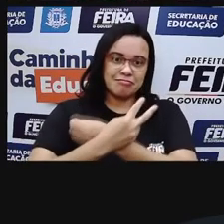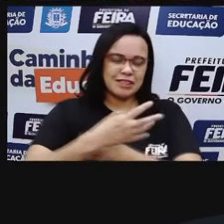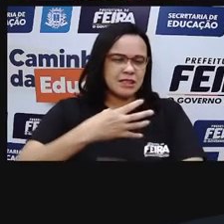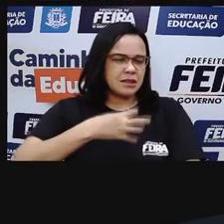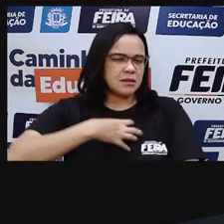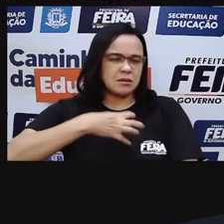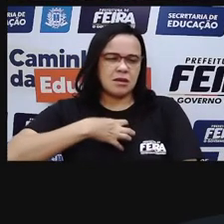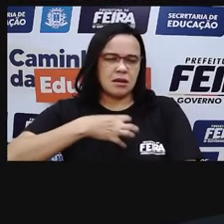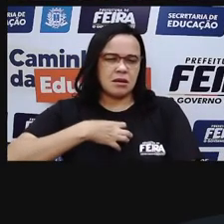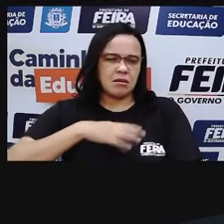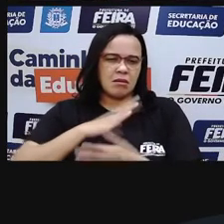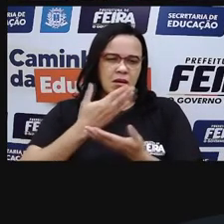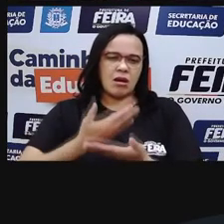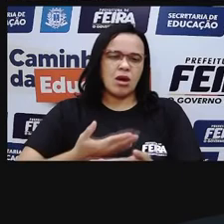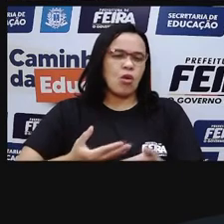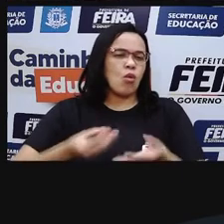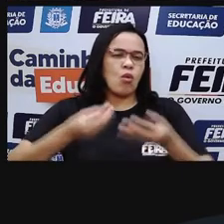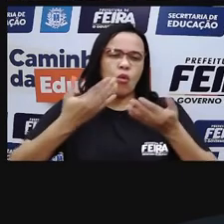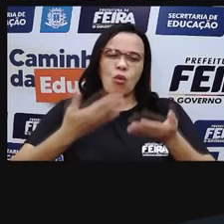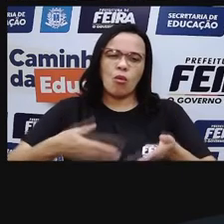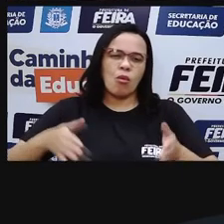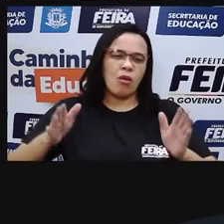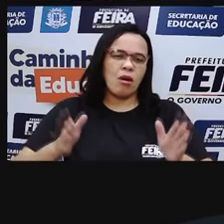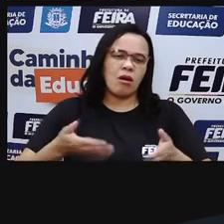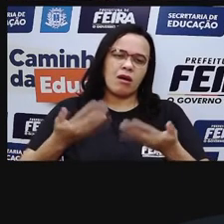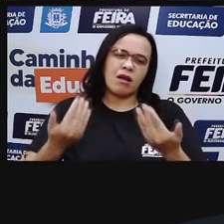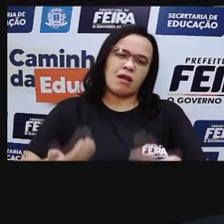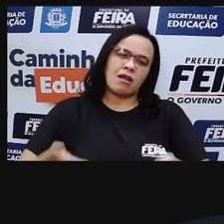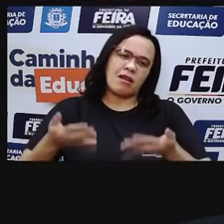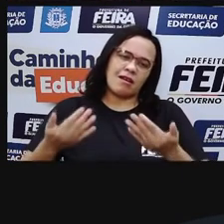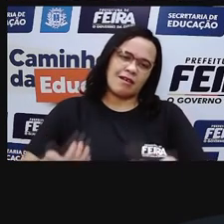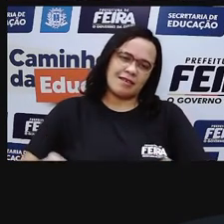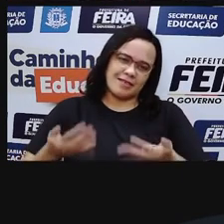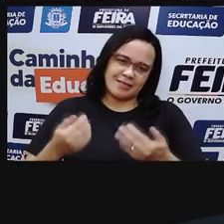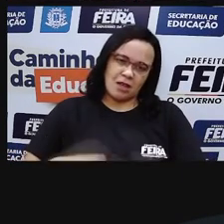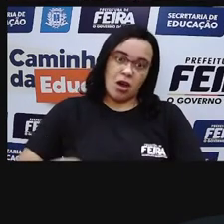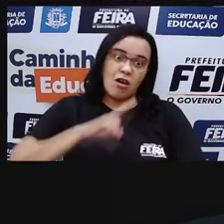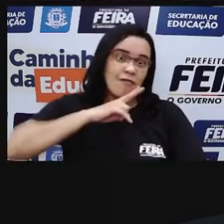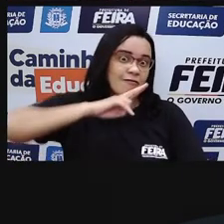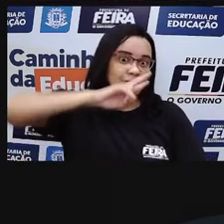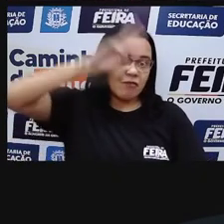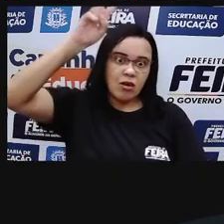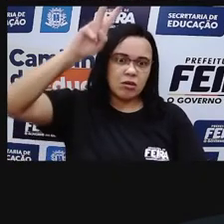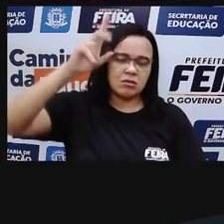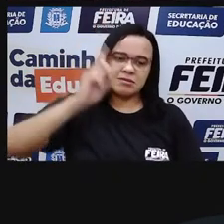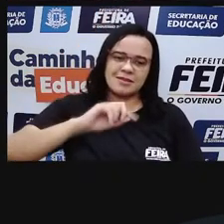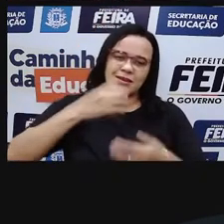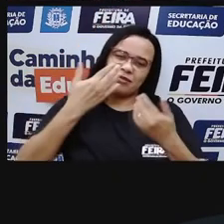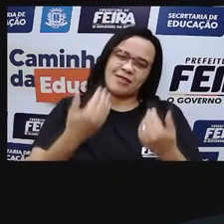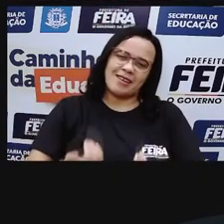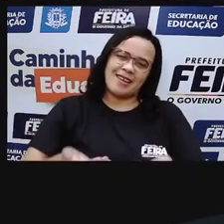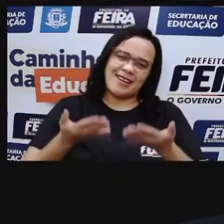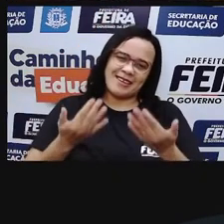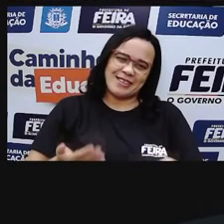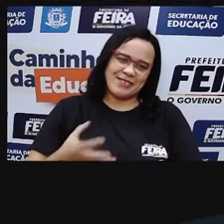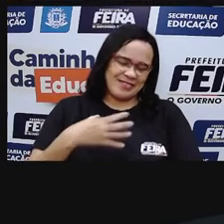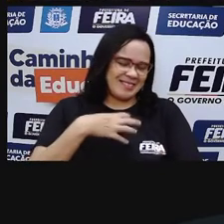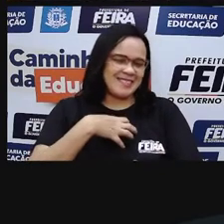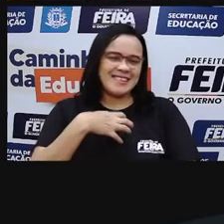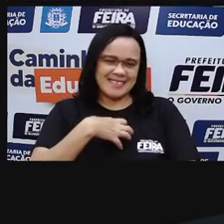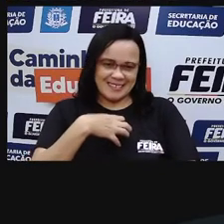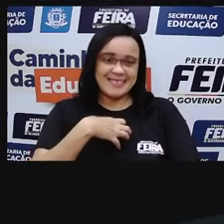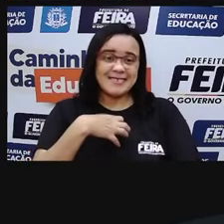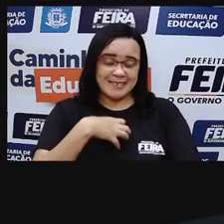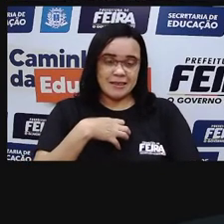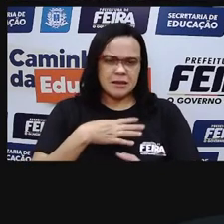maneira bem suave, bem leve, ok? E aí, Pró, mas meu corpo, ele vai